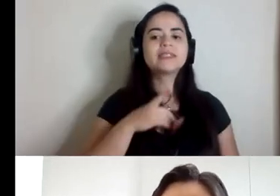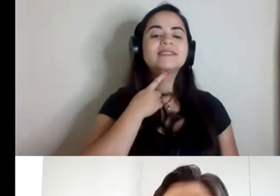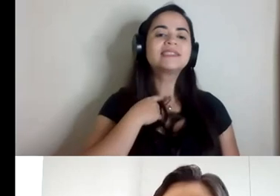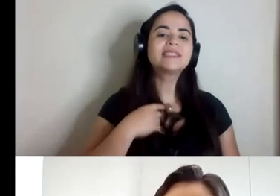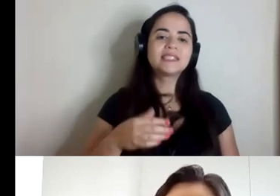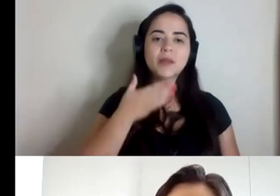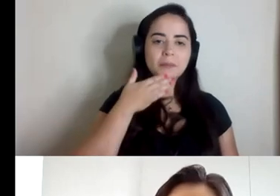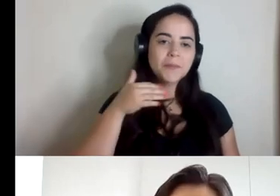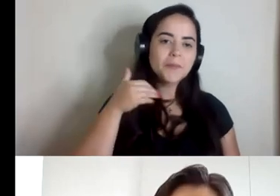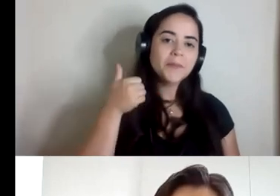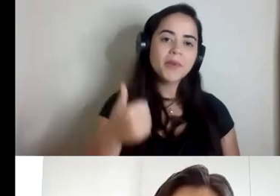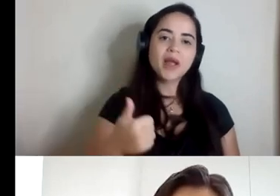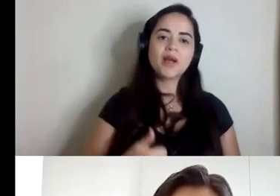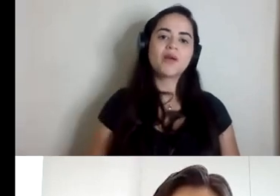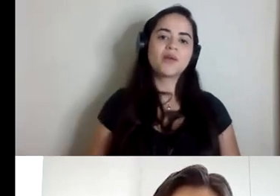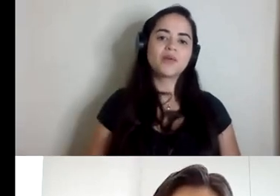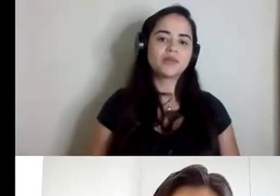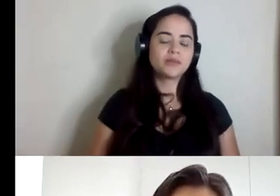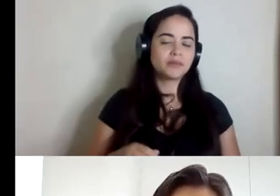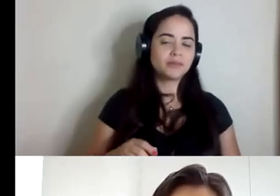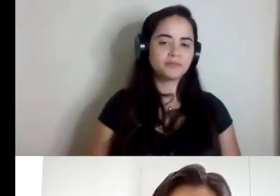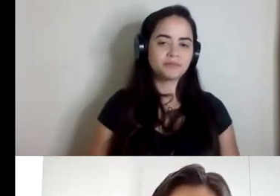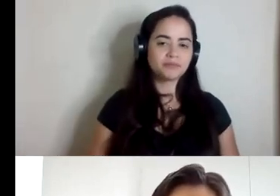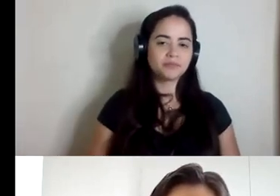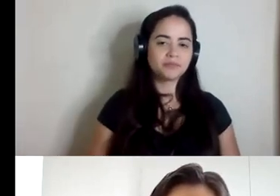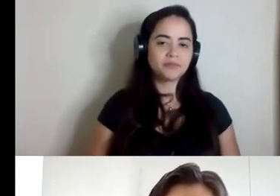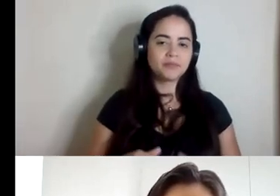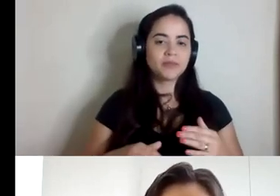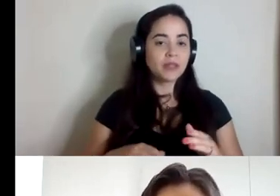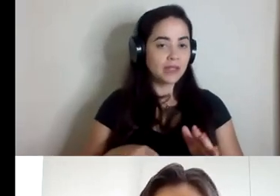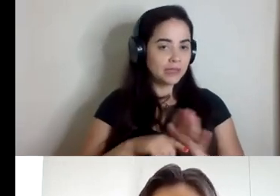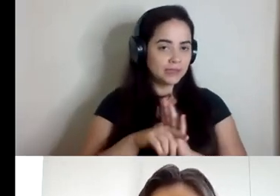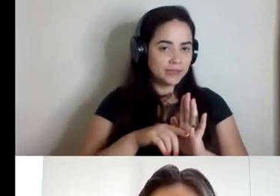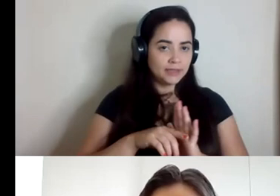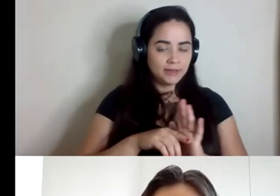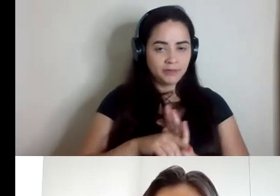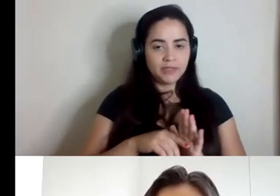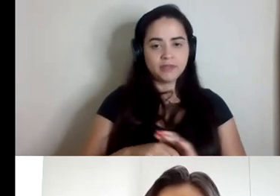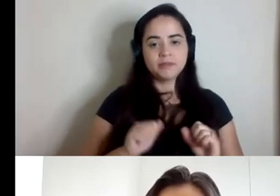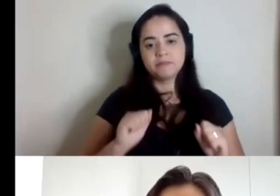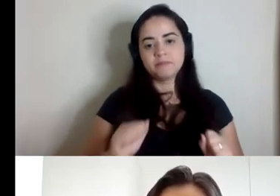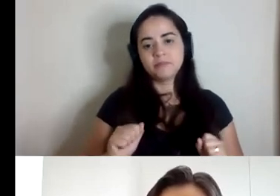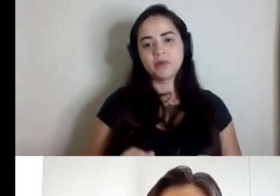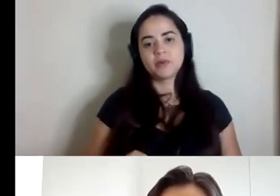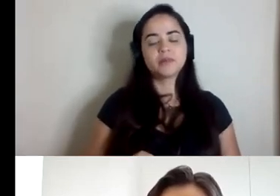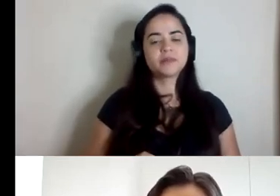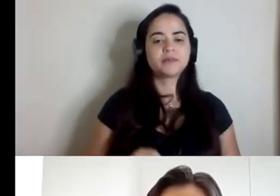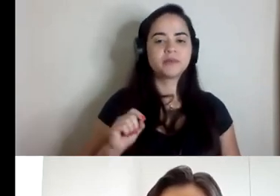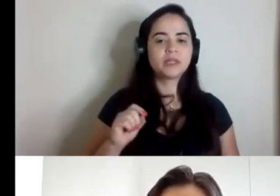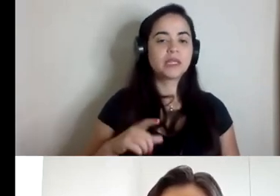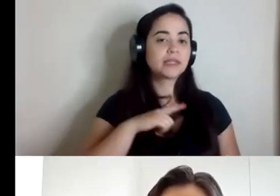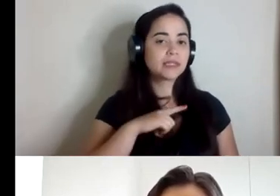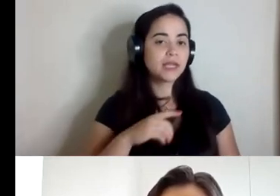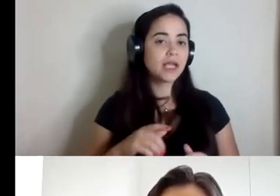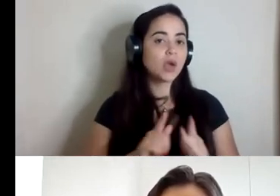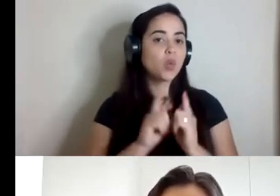de continuar fazendo o nosso melhor, que essas produções, e aí falando aqui para os nossos estudantes locais, né, sabemos que temos um grupo